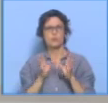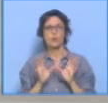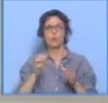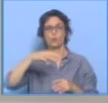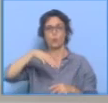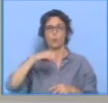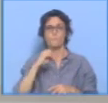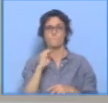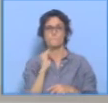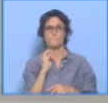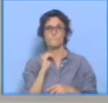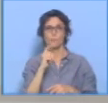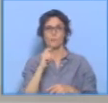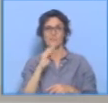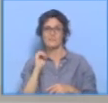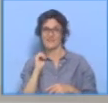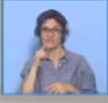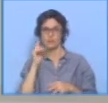Moisés, no dia da sua morte.